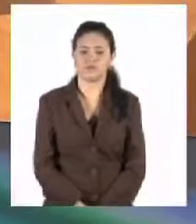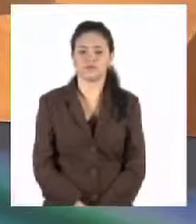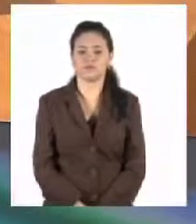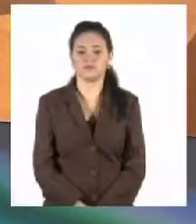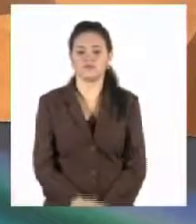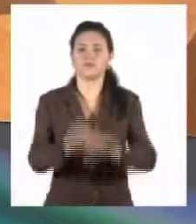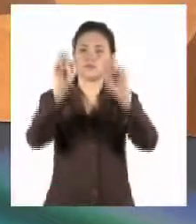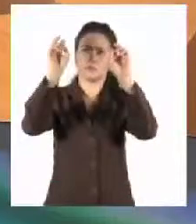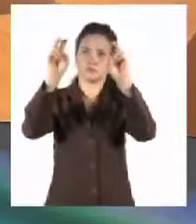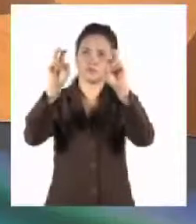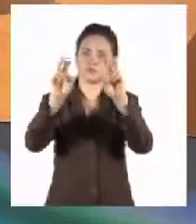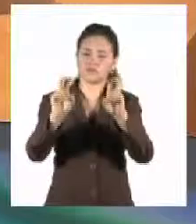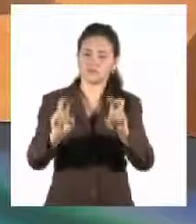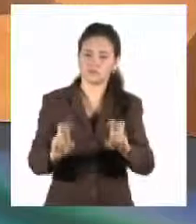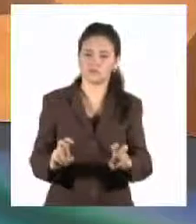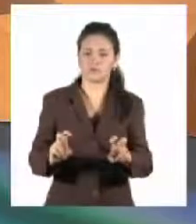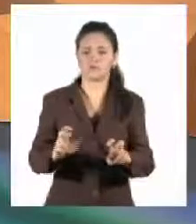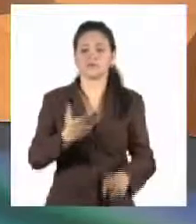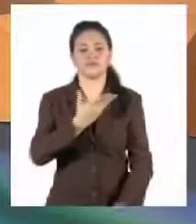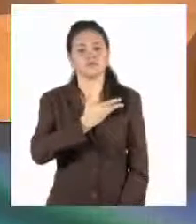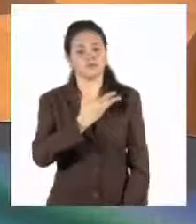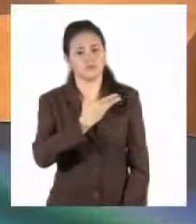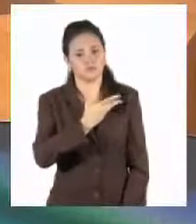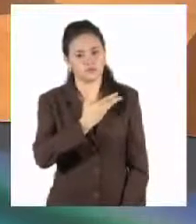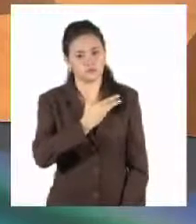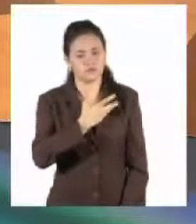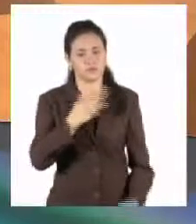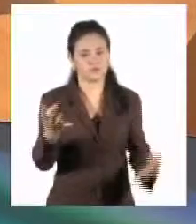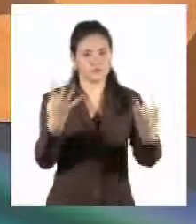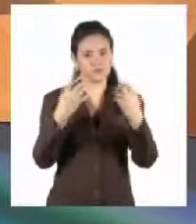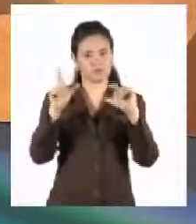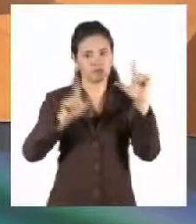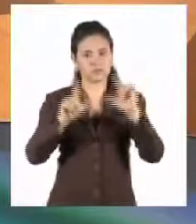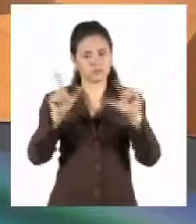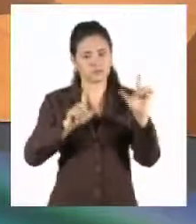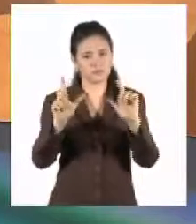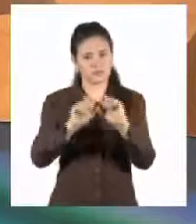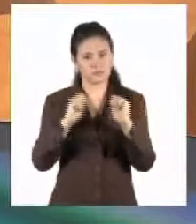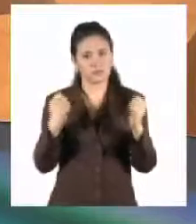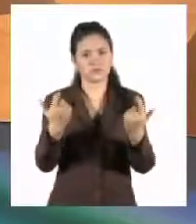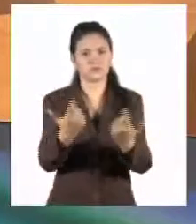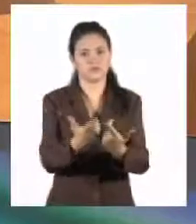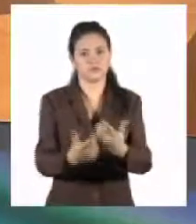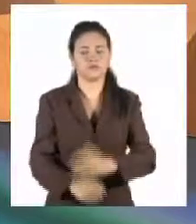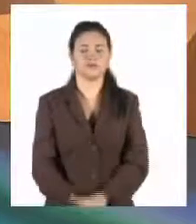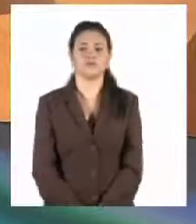galeria, amigos e amigas que nos assistem através da TV Assembleia,